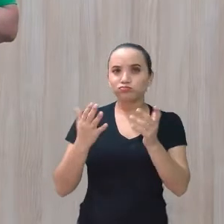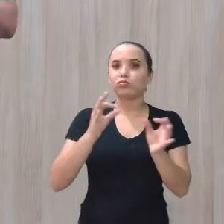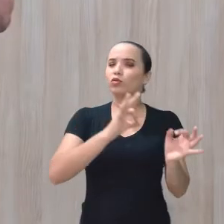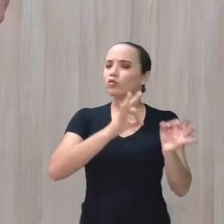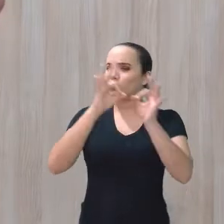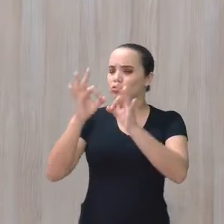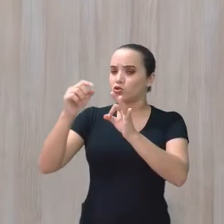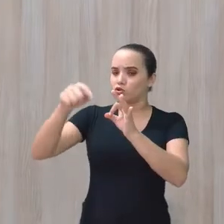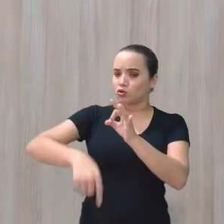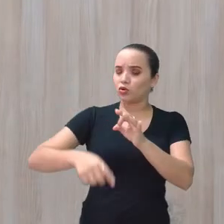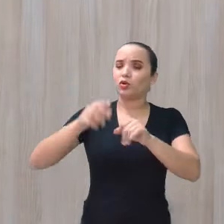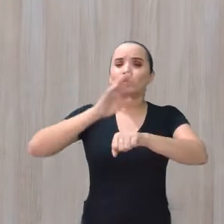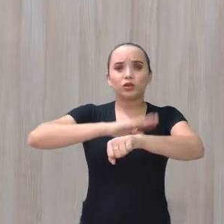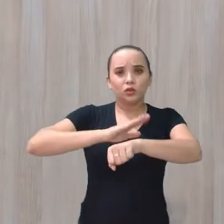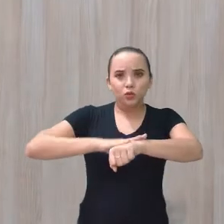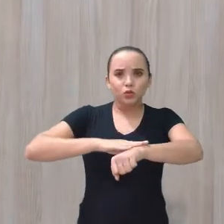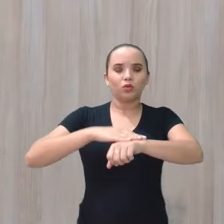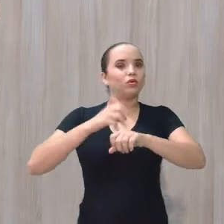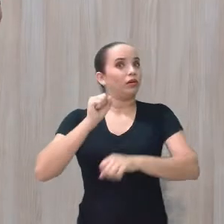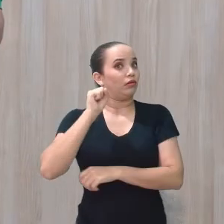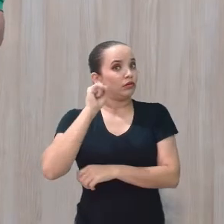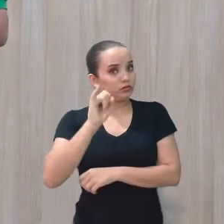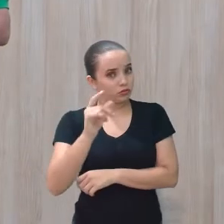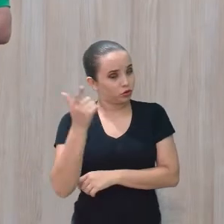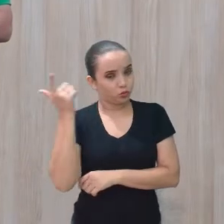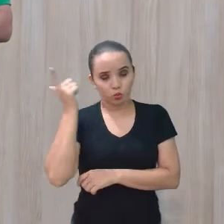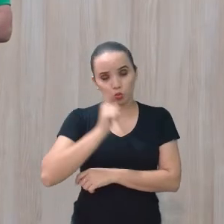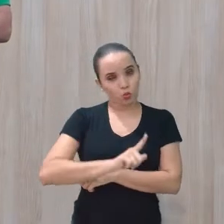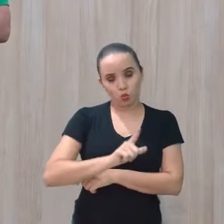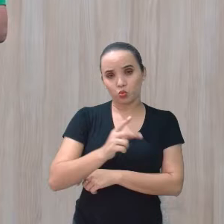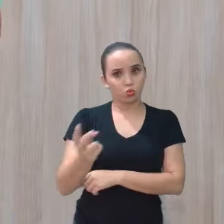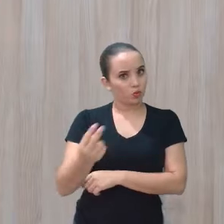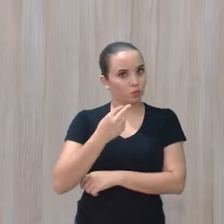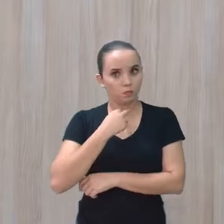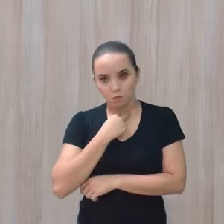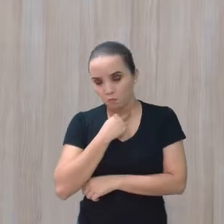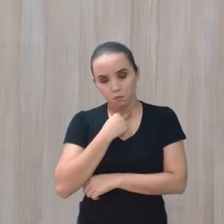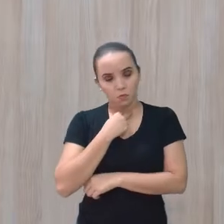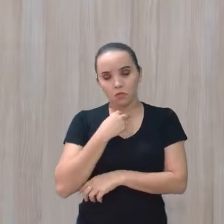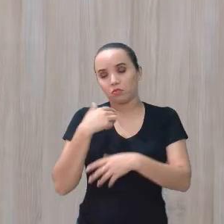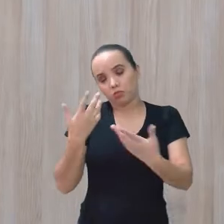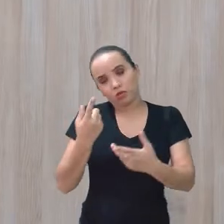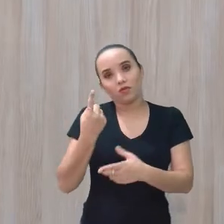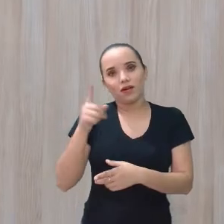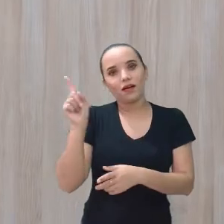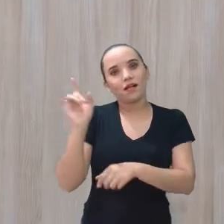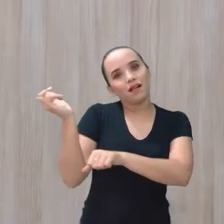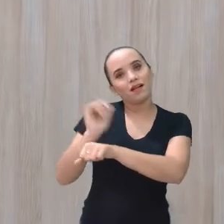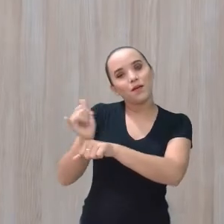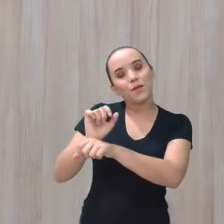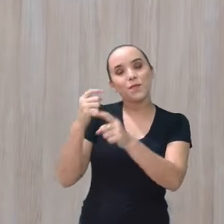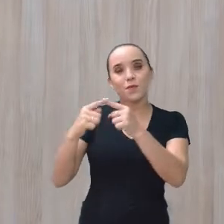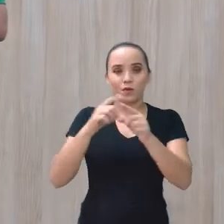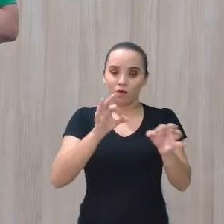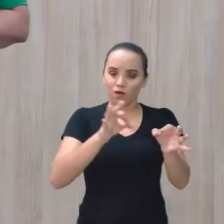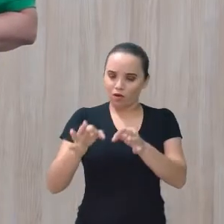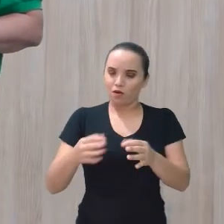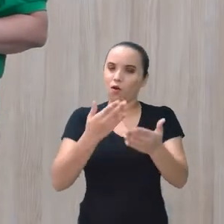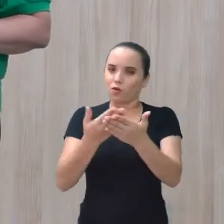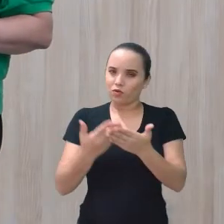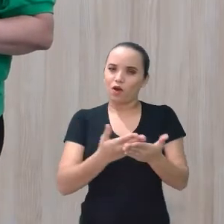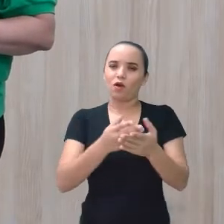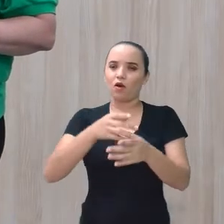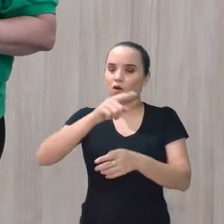horário. Mas se não dá, assiste, revisa. As aulas foram feitas para vocês e é de vocês,